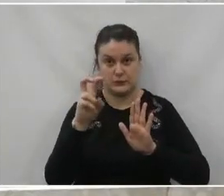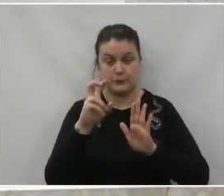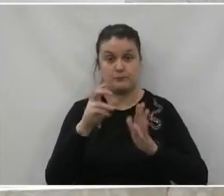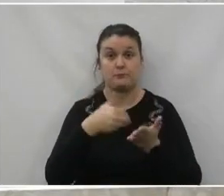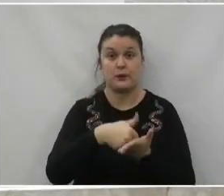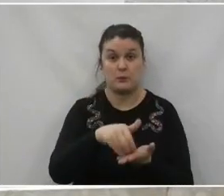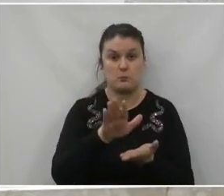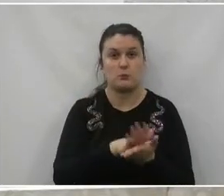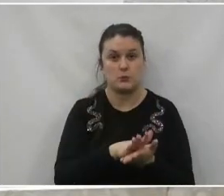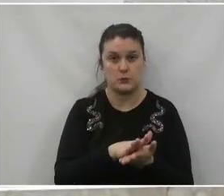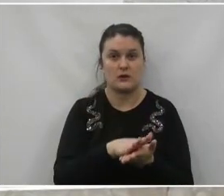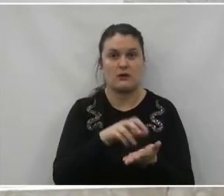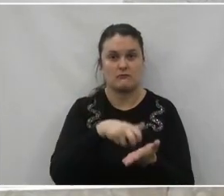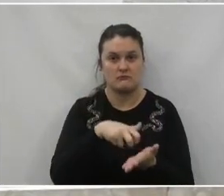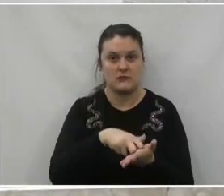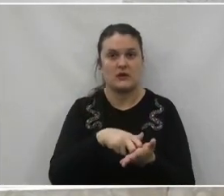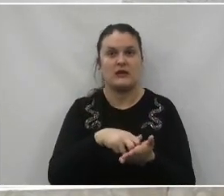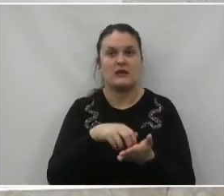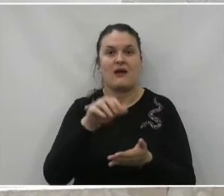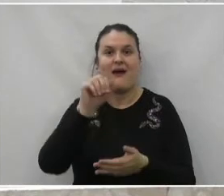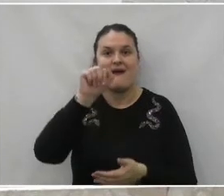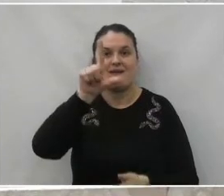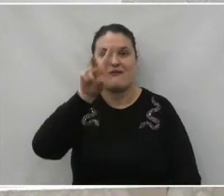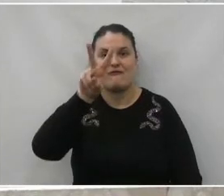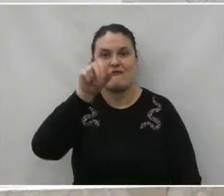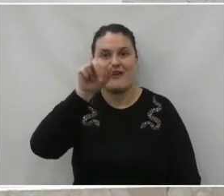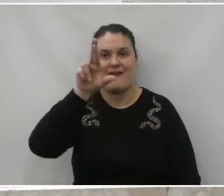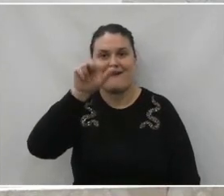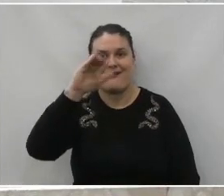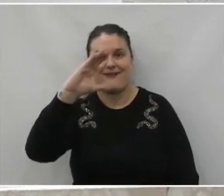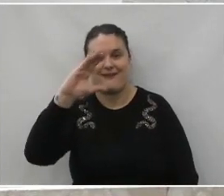penalidade de cassação do alvará de localização e